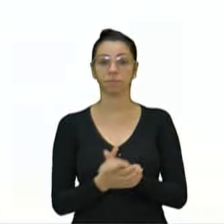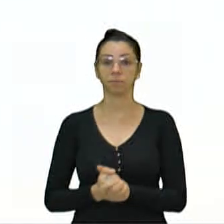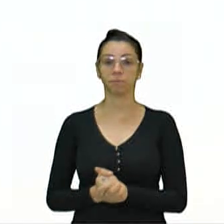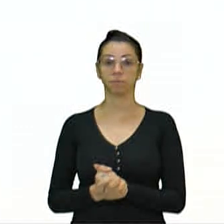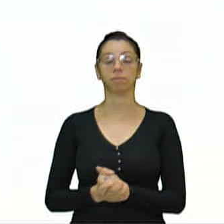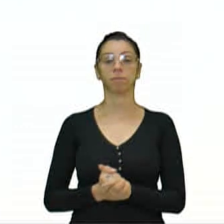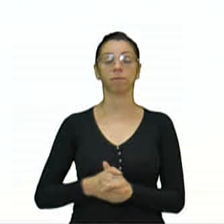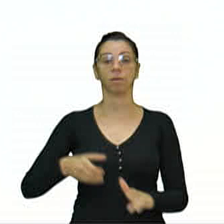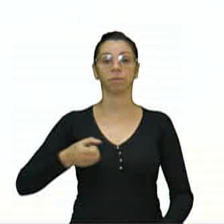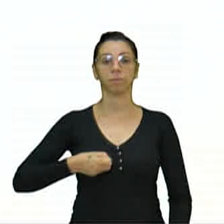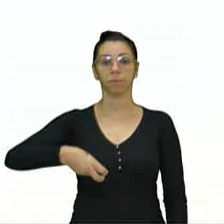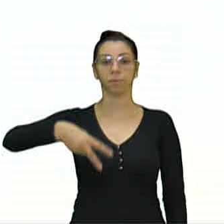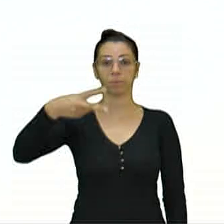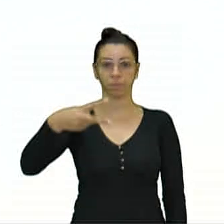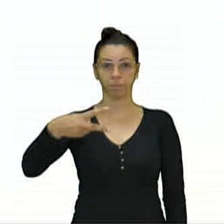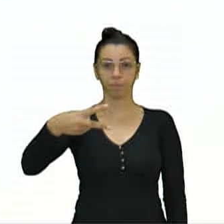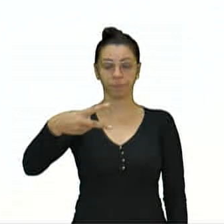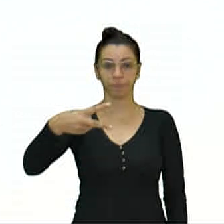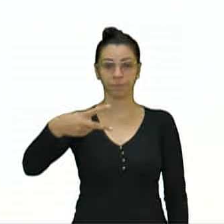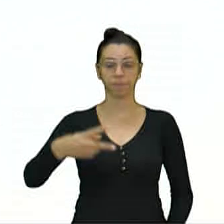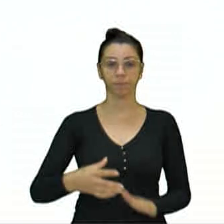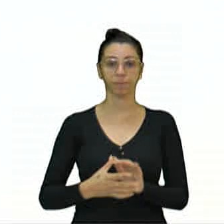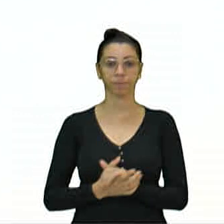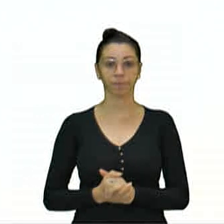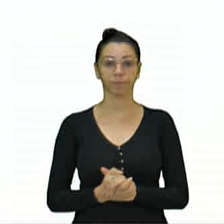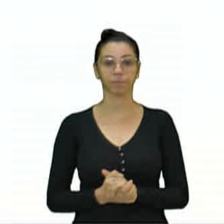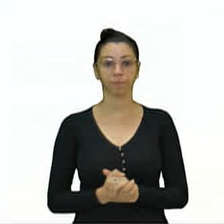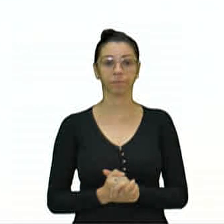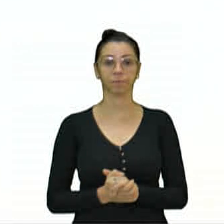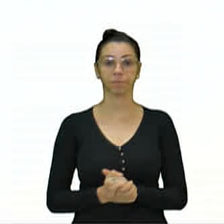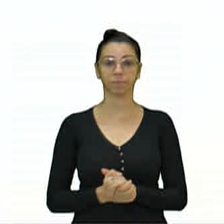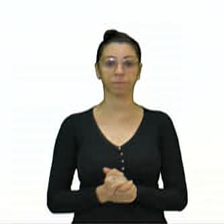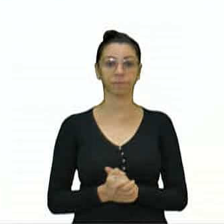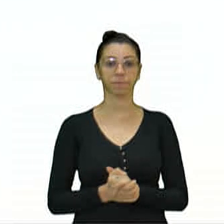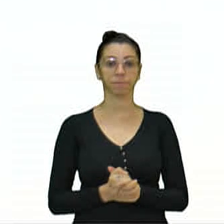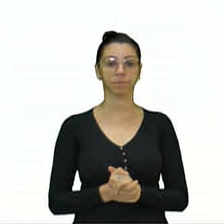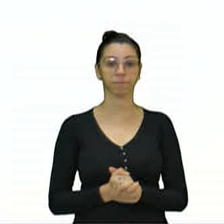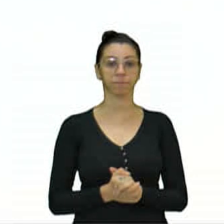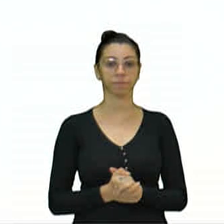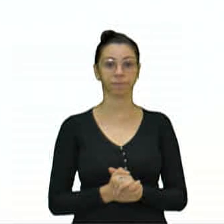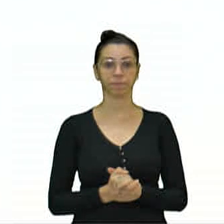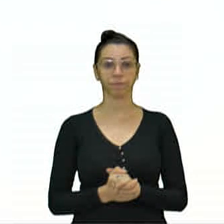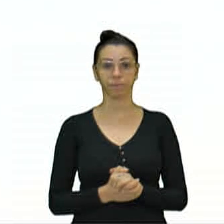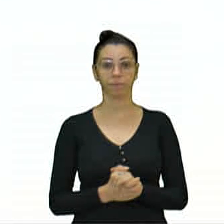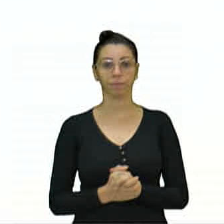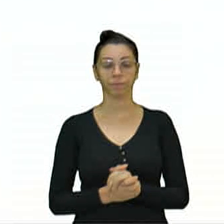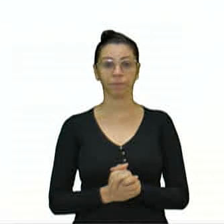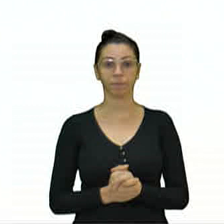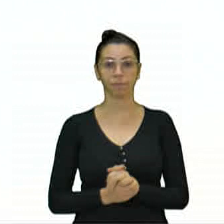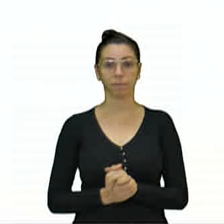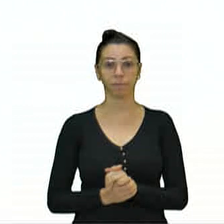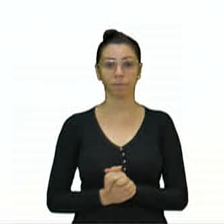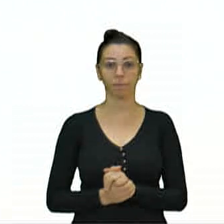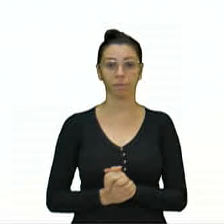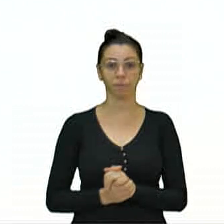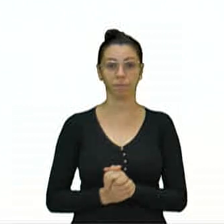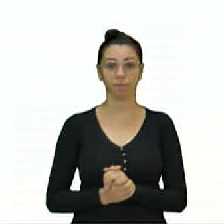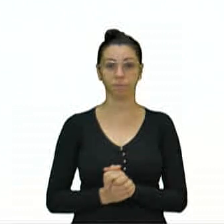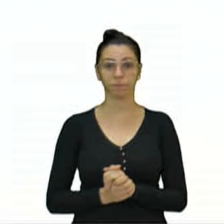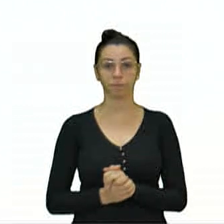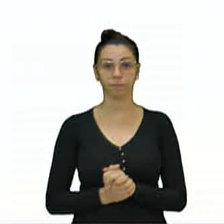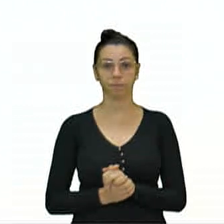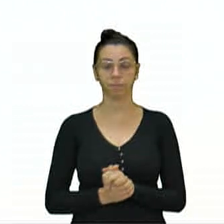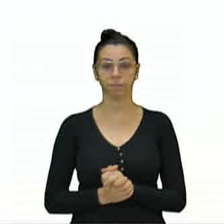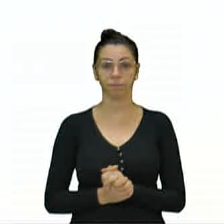Number two, what may business owners wonder about? The benefits of television advertising over